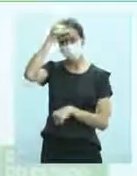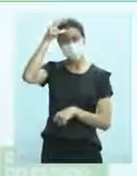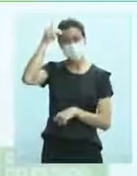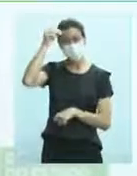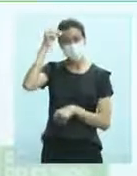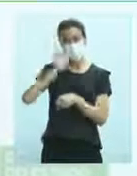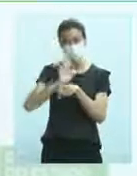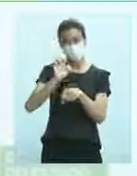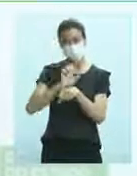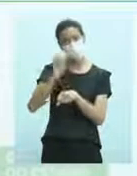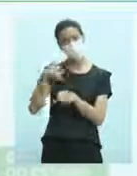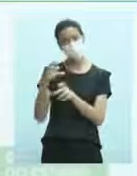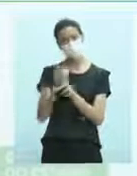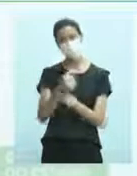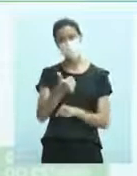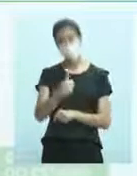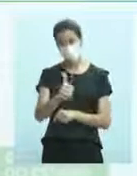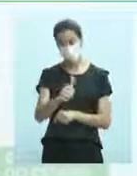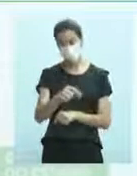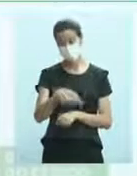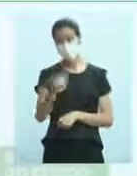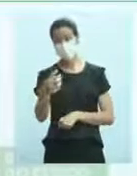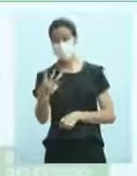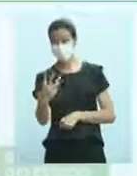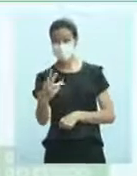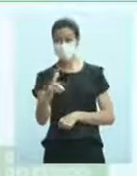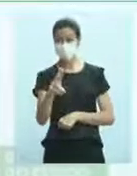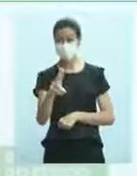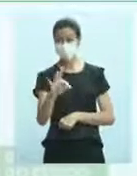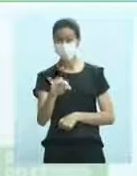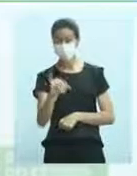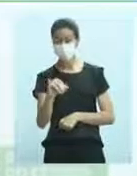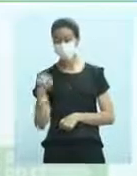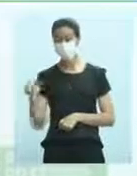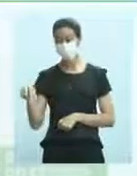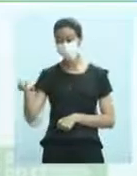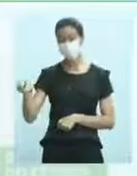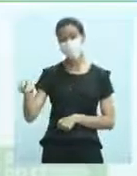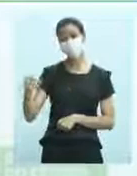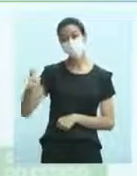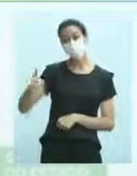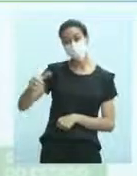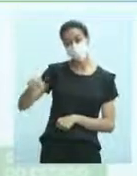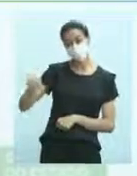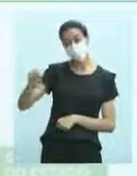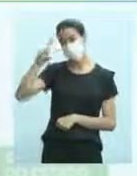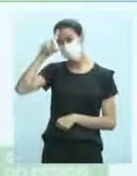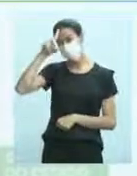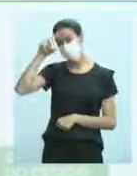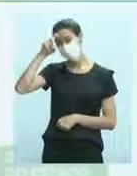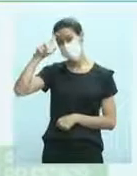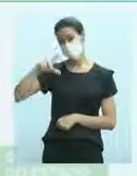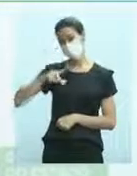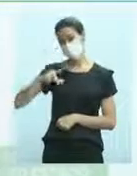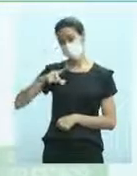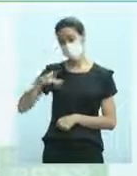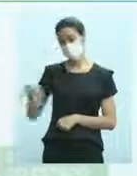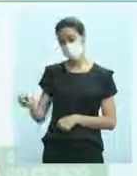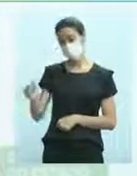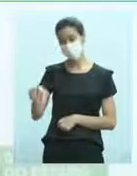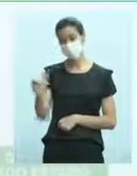uti e 12 meses privado sendo desses seis em uti 16 em alta